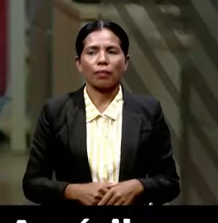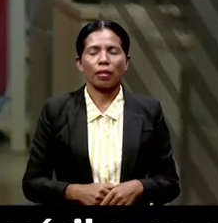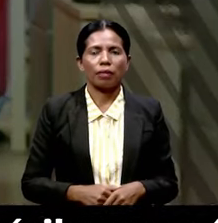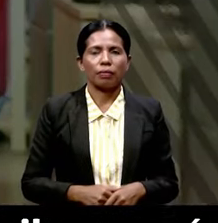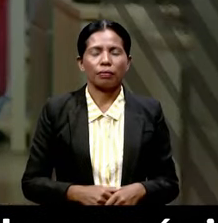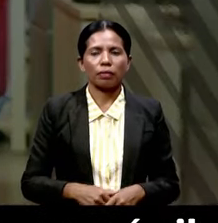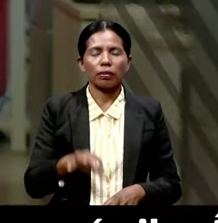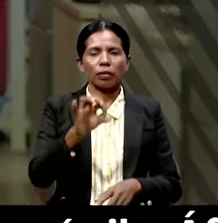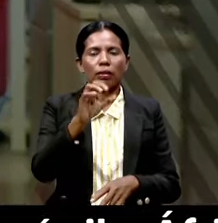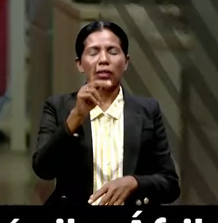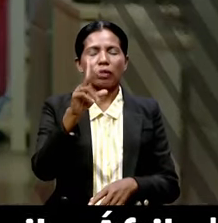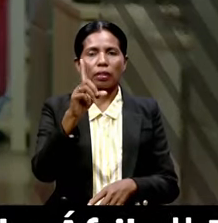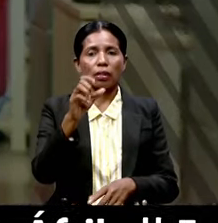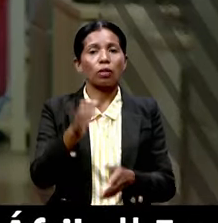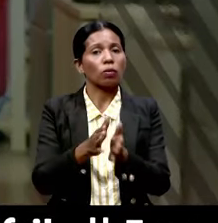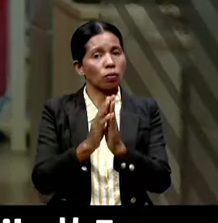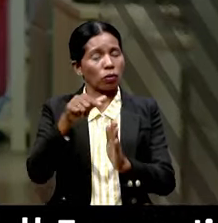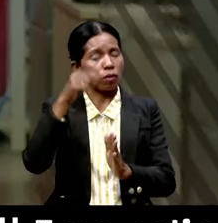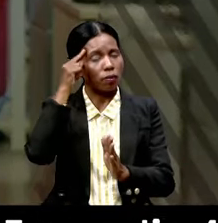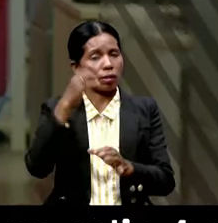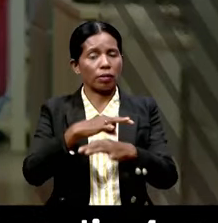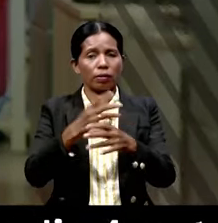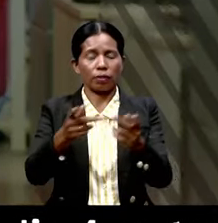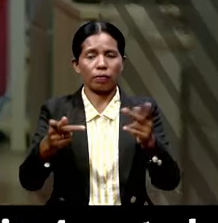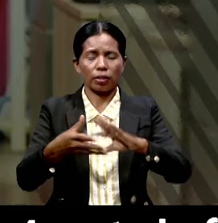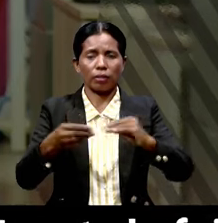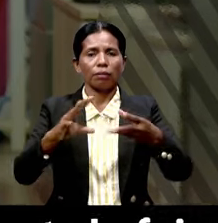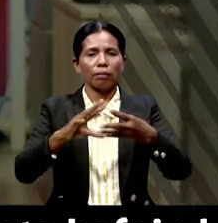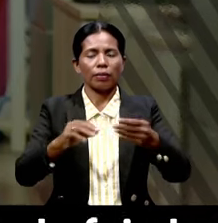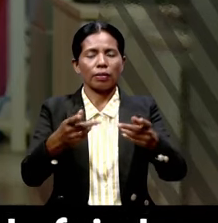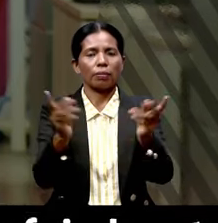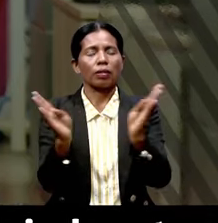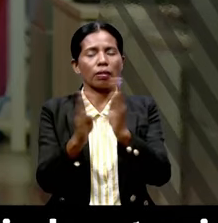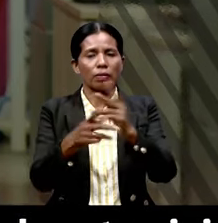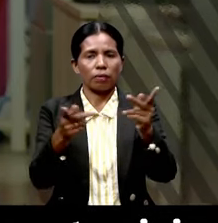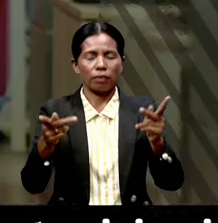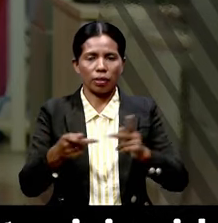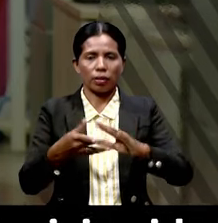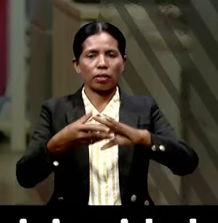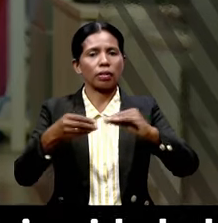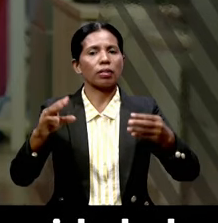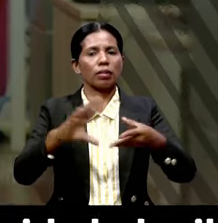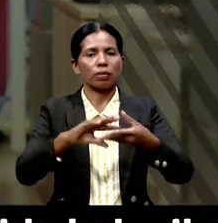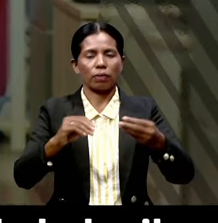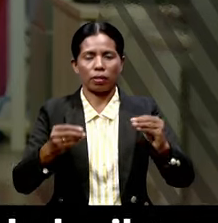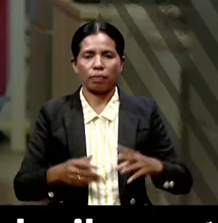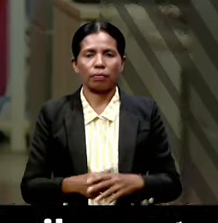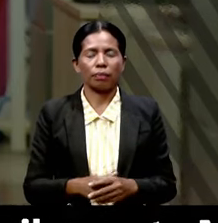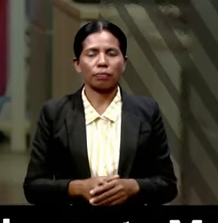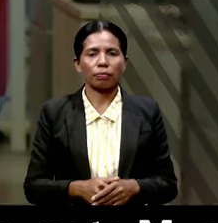Tenente General Falatelai, com o seu governo, a tua dia fatin histórico sira, sai fatin turismo.